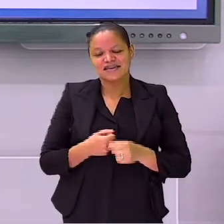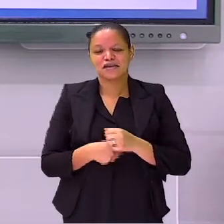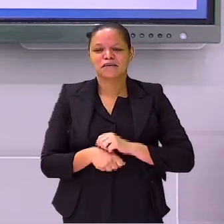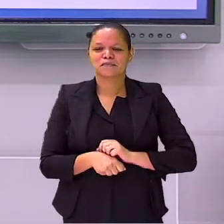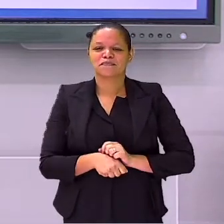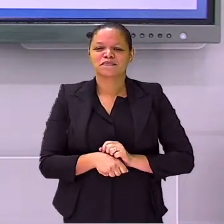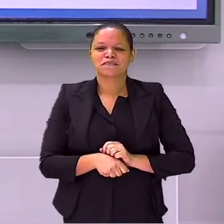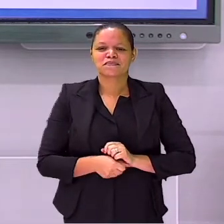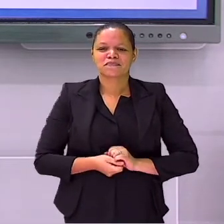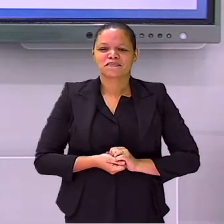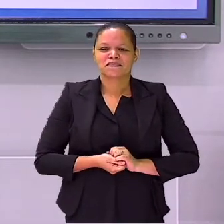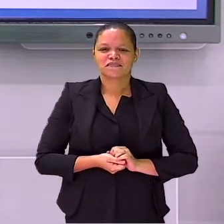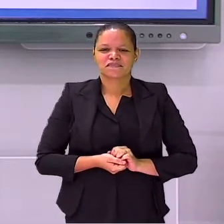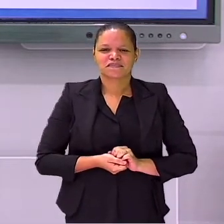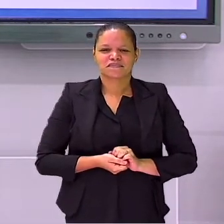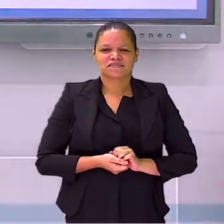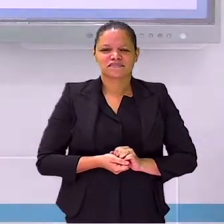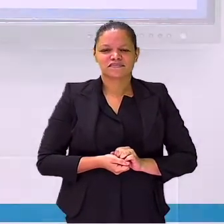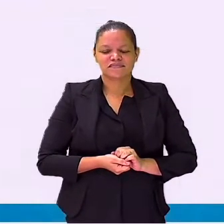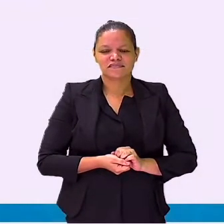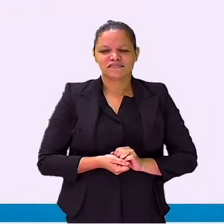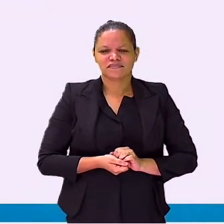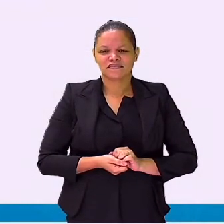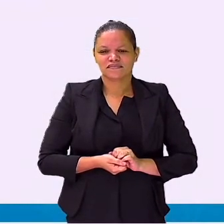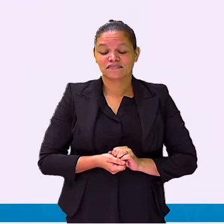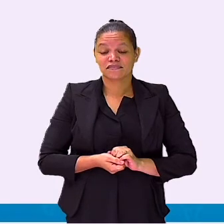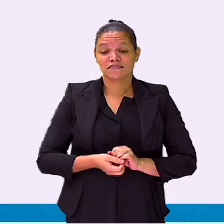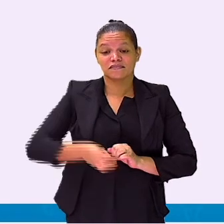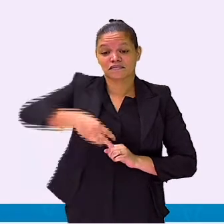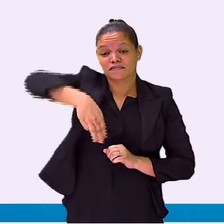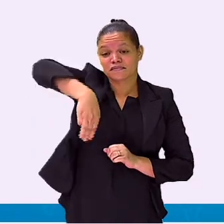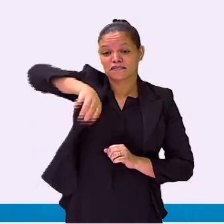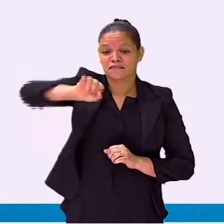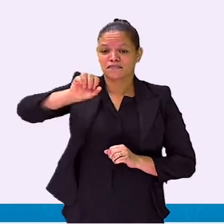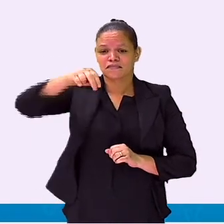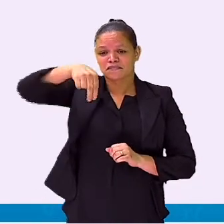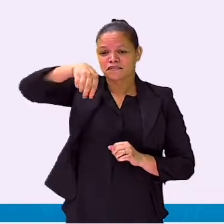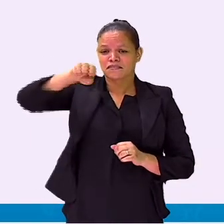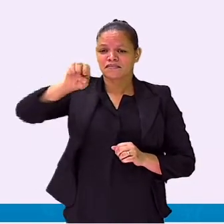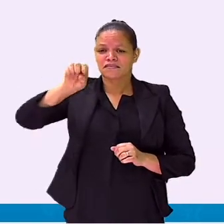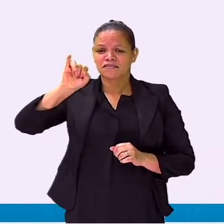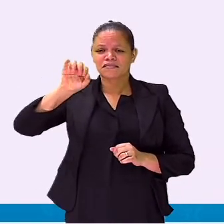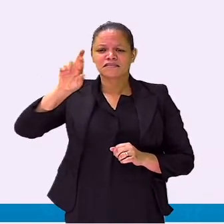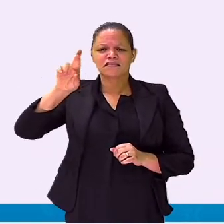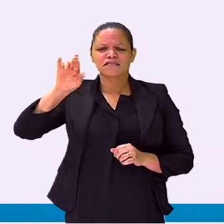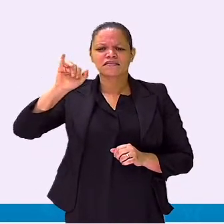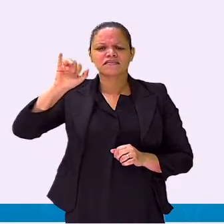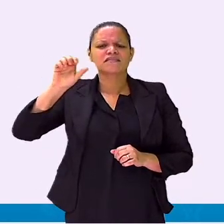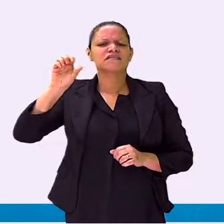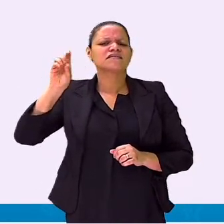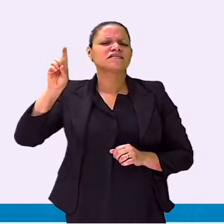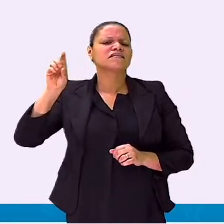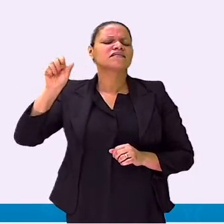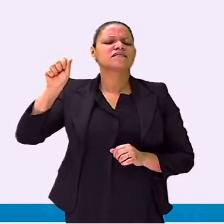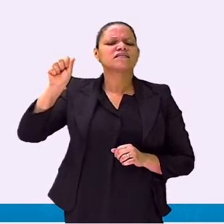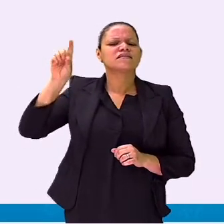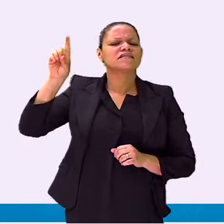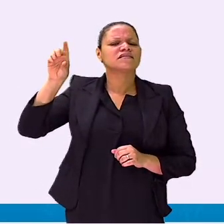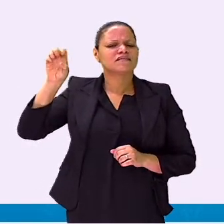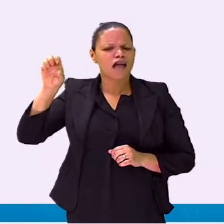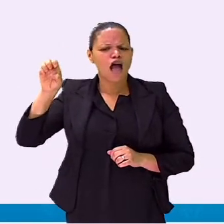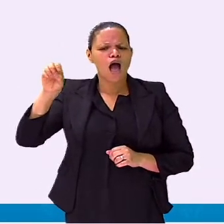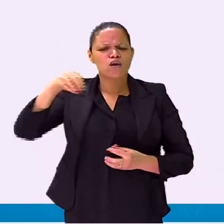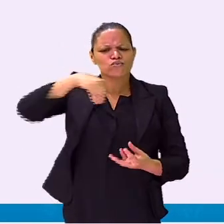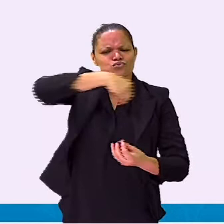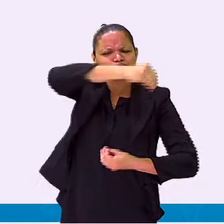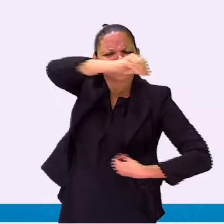Gerais. Mineiridade é isso, É mistura das influências